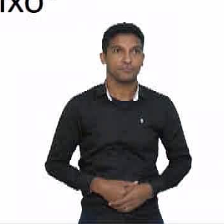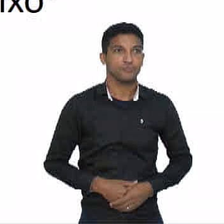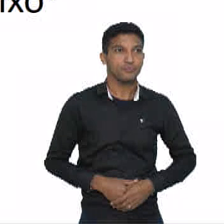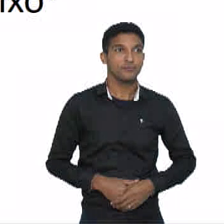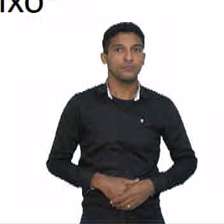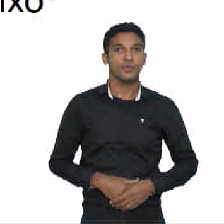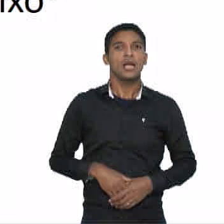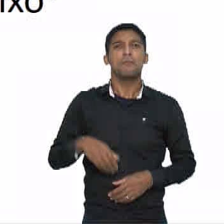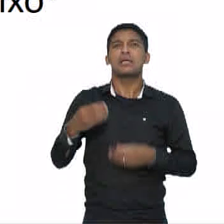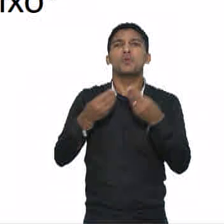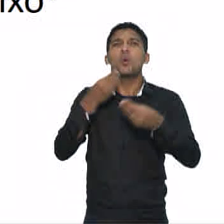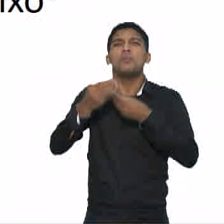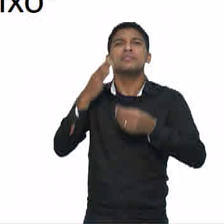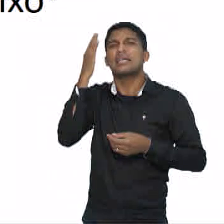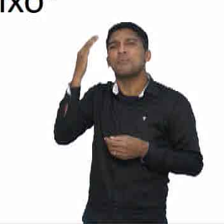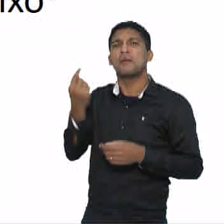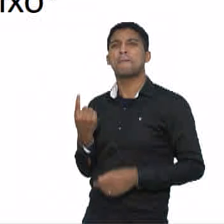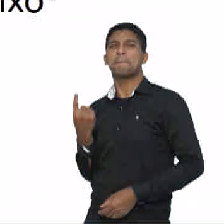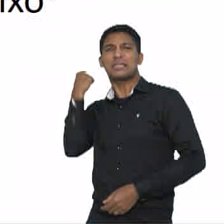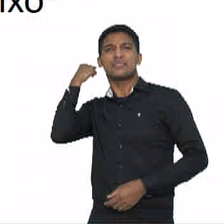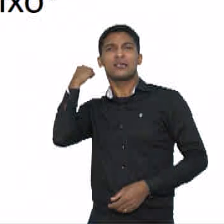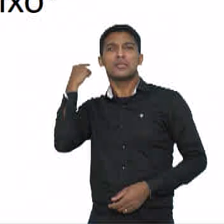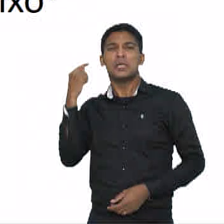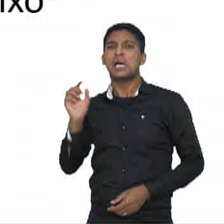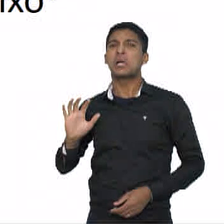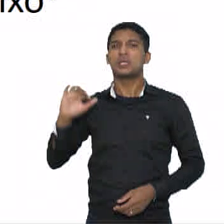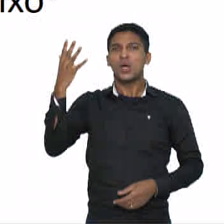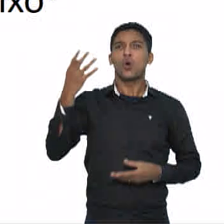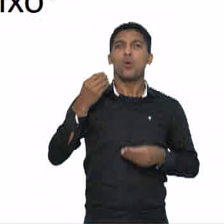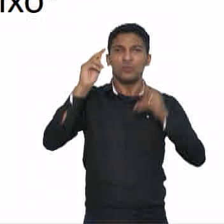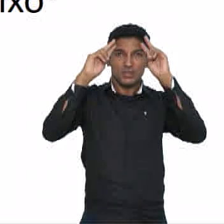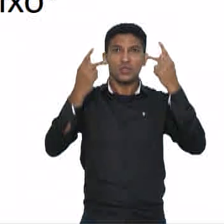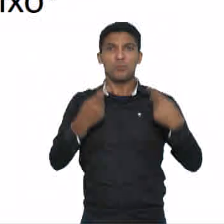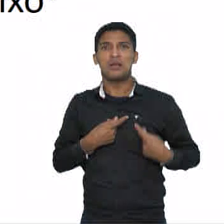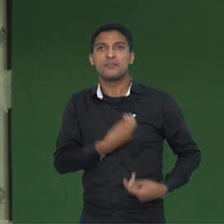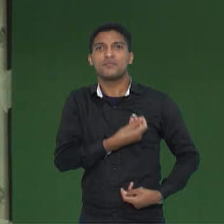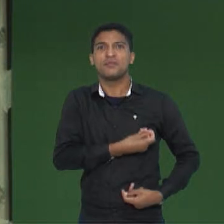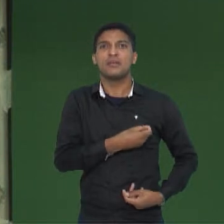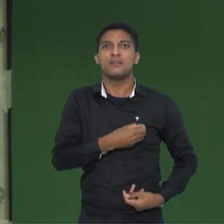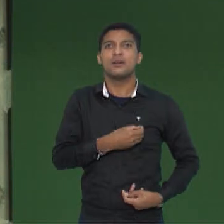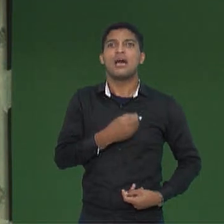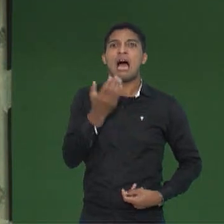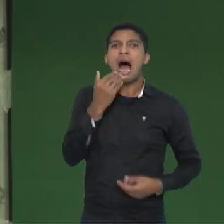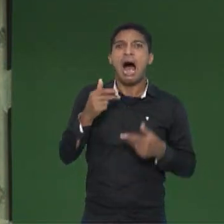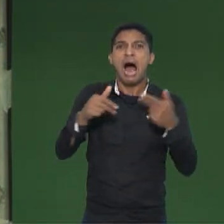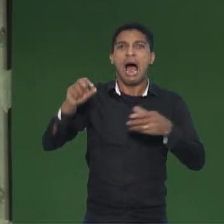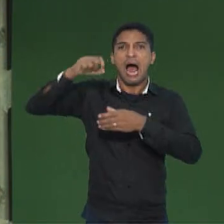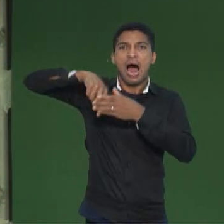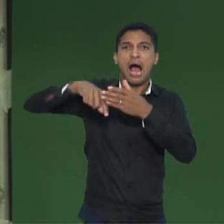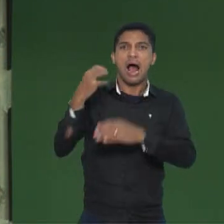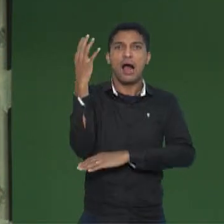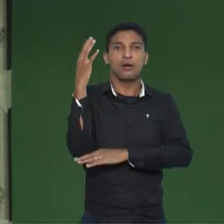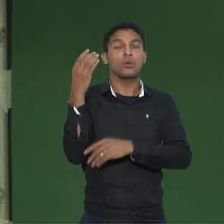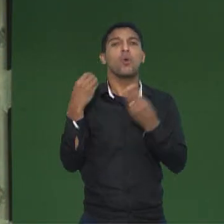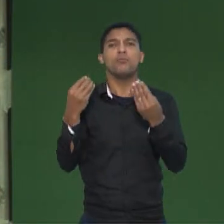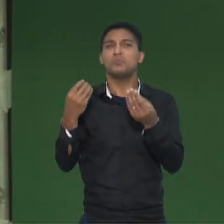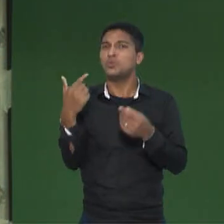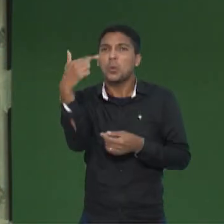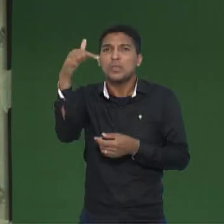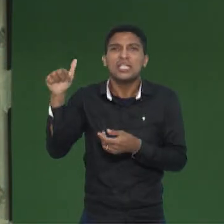conclusões extraídas dos registros arqueológicos, das sementes que sobraram